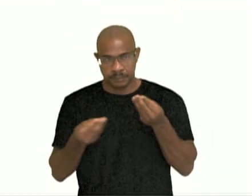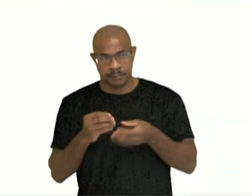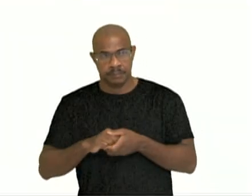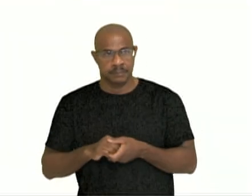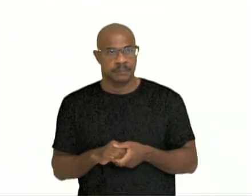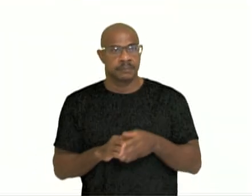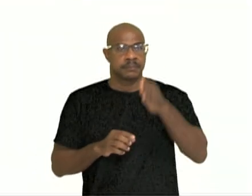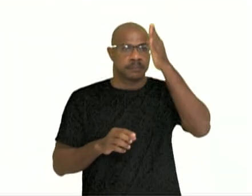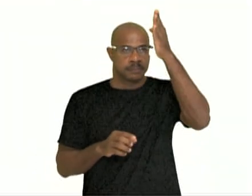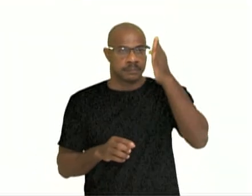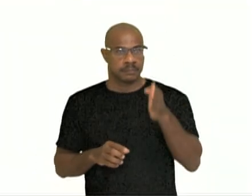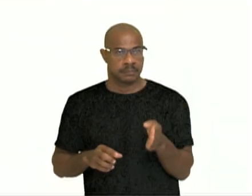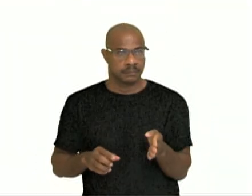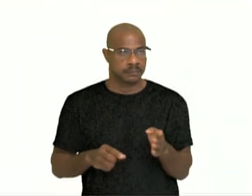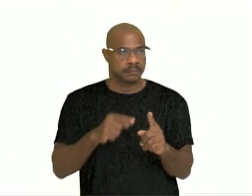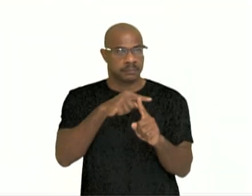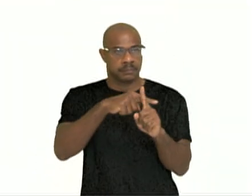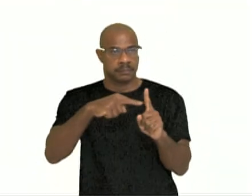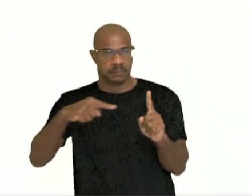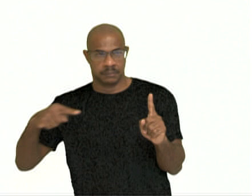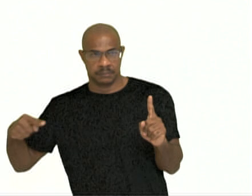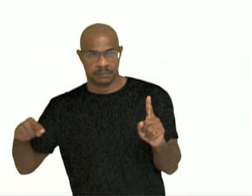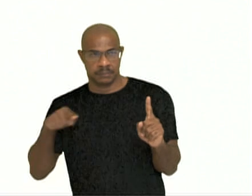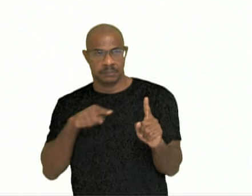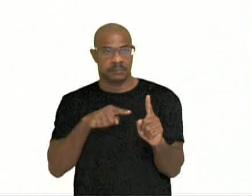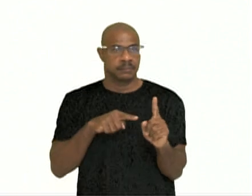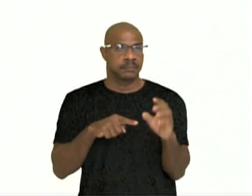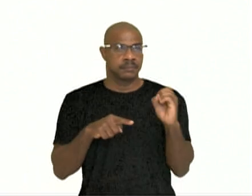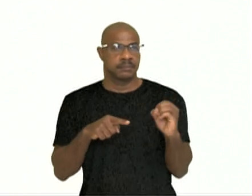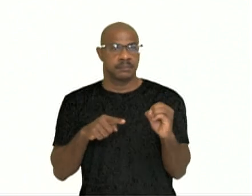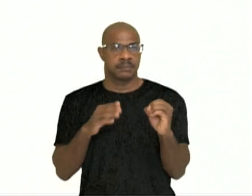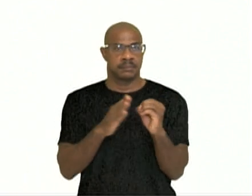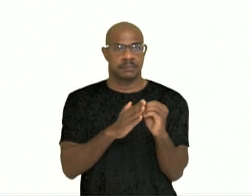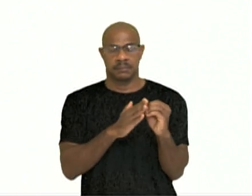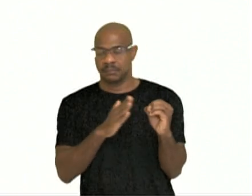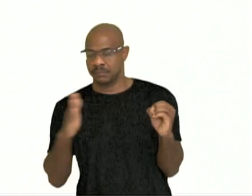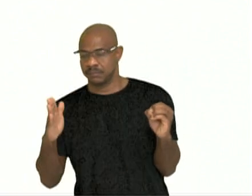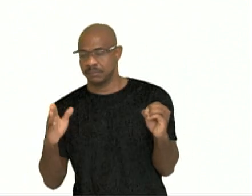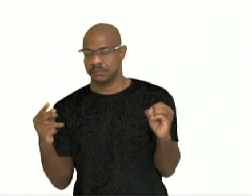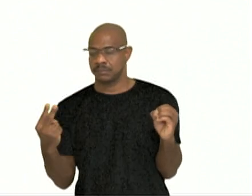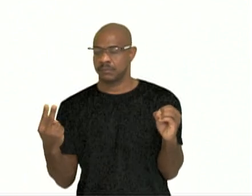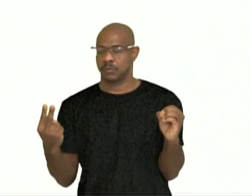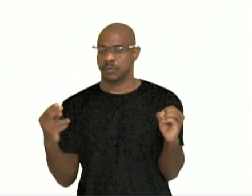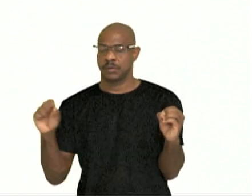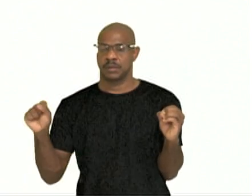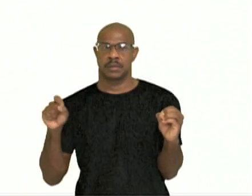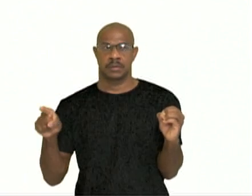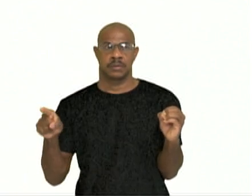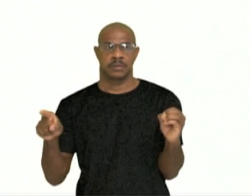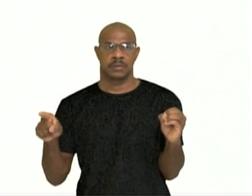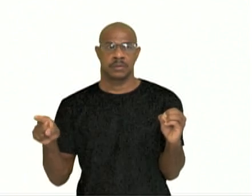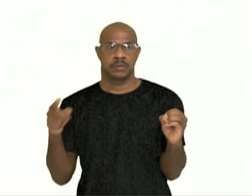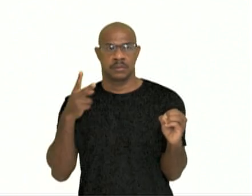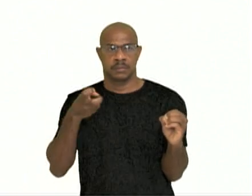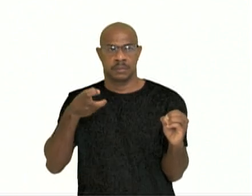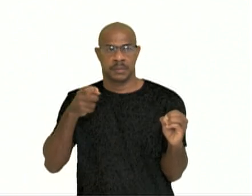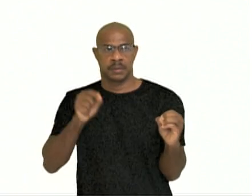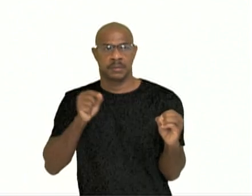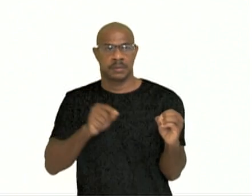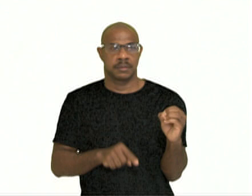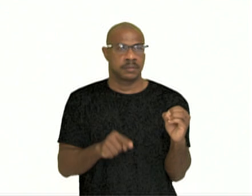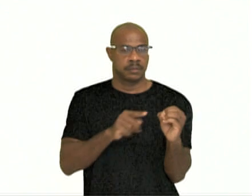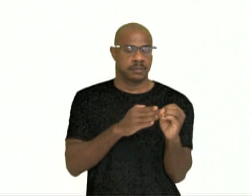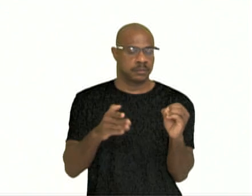eixo horizontal a representação do tempo, né, que vai de 0 a 2 segundos. Notem que o ciclo inicia aqui